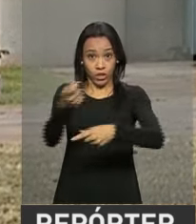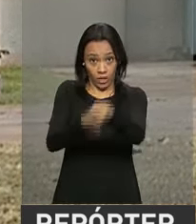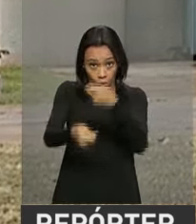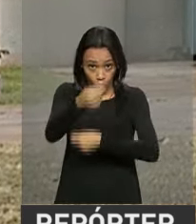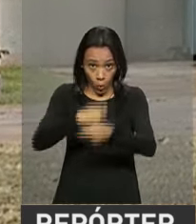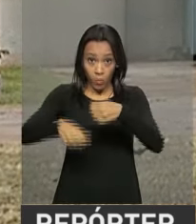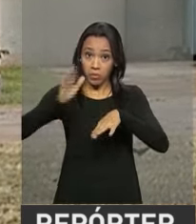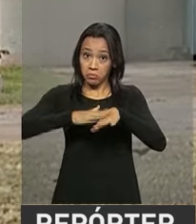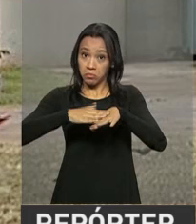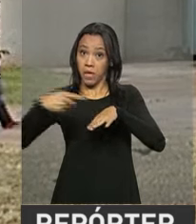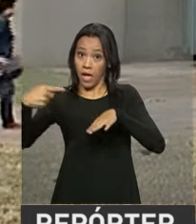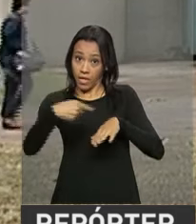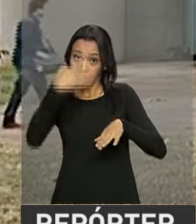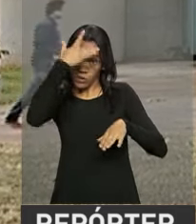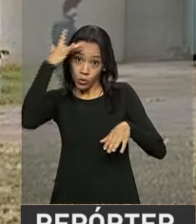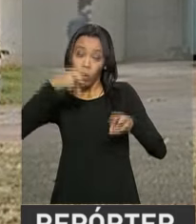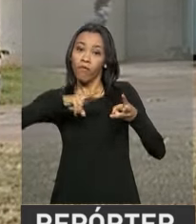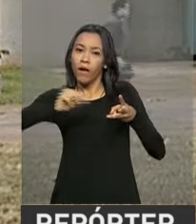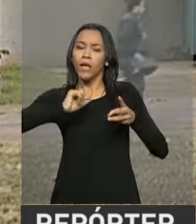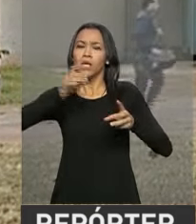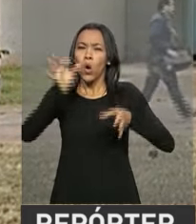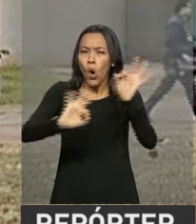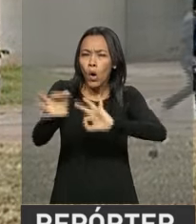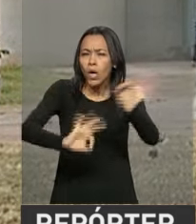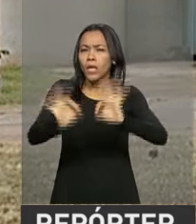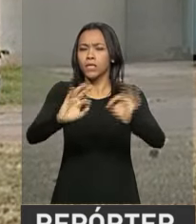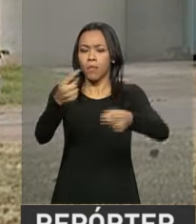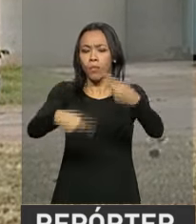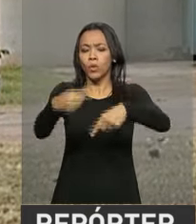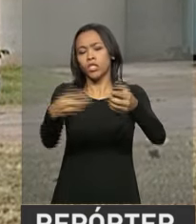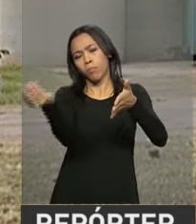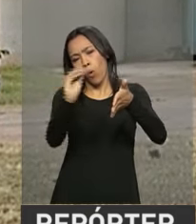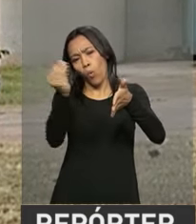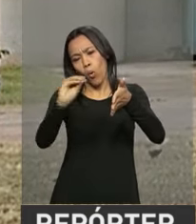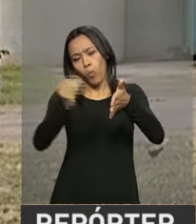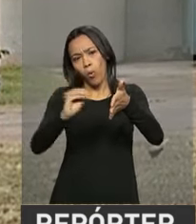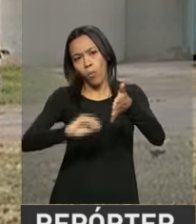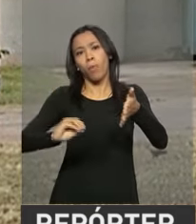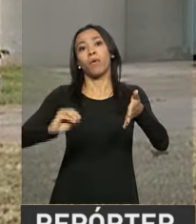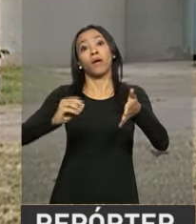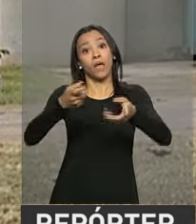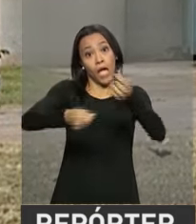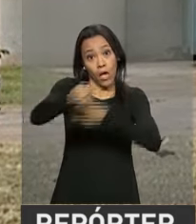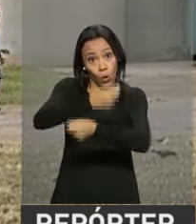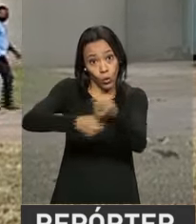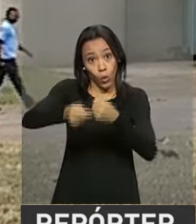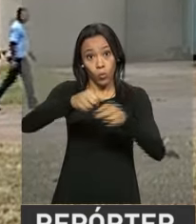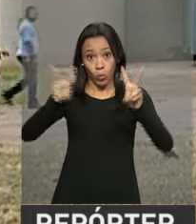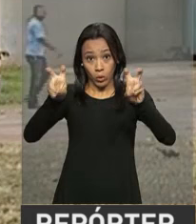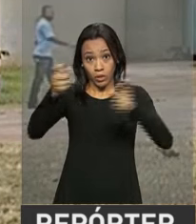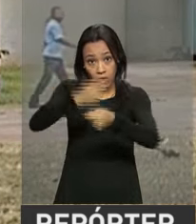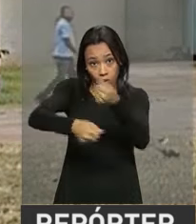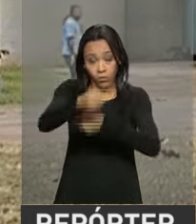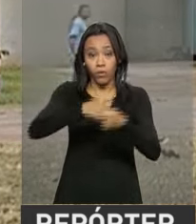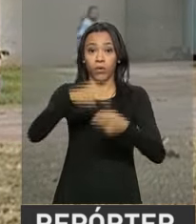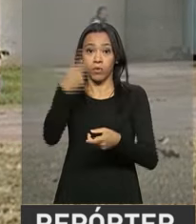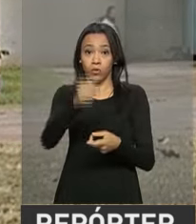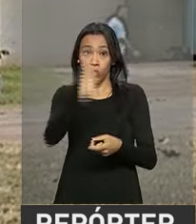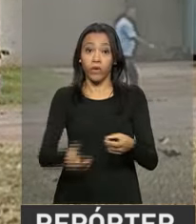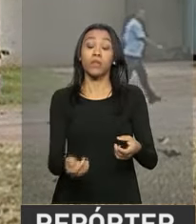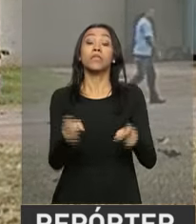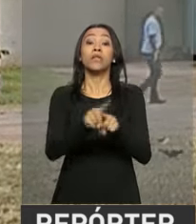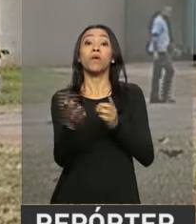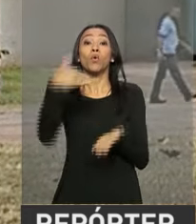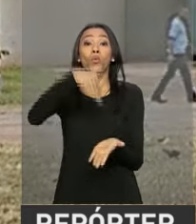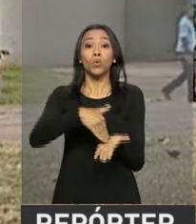ministro Henrique Merelles, vai ter a função de formular as principais políticas macroeconômicas do governo. E por fim, Henrique Meirelles anunciou o